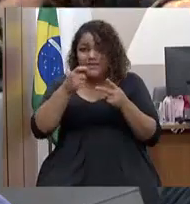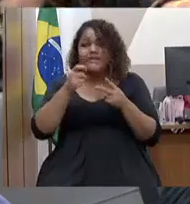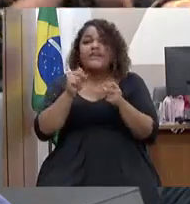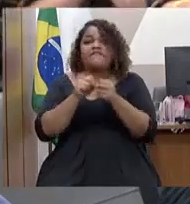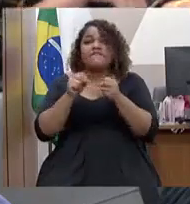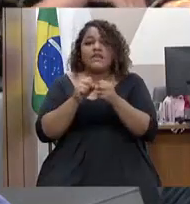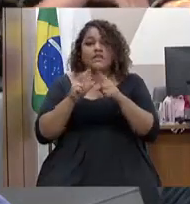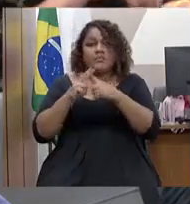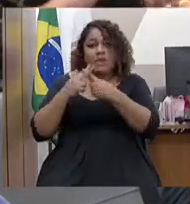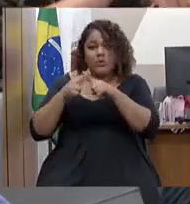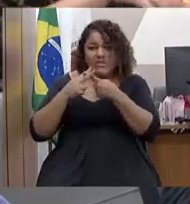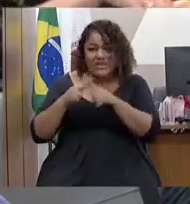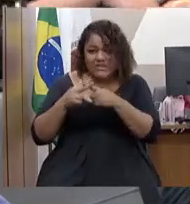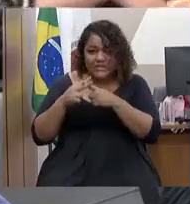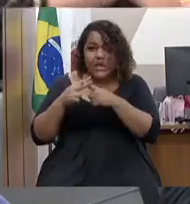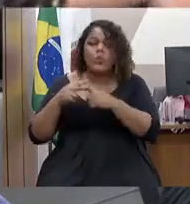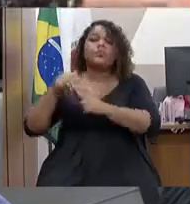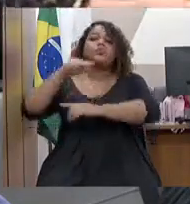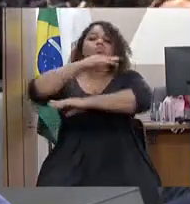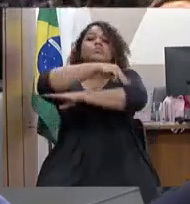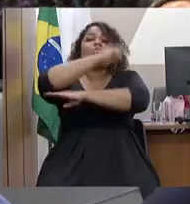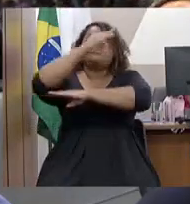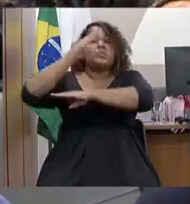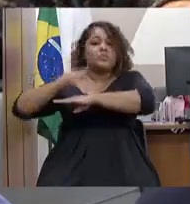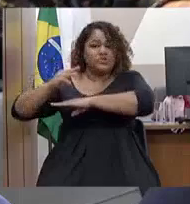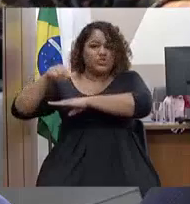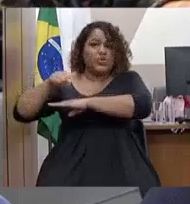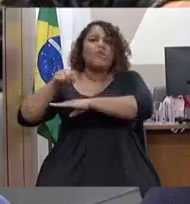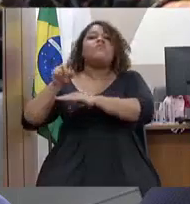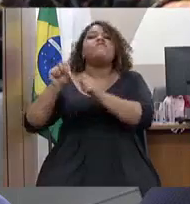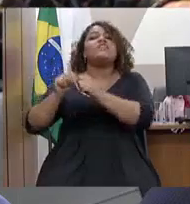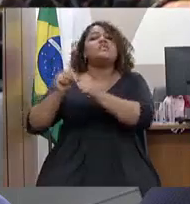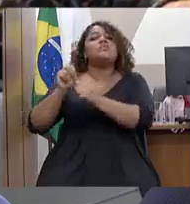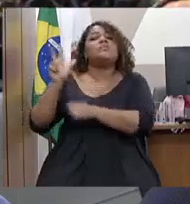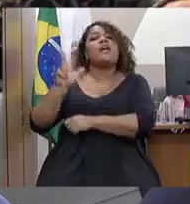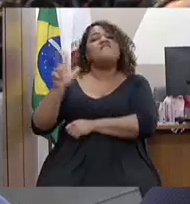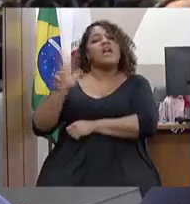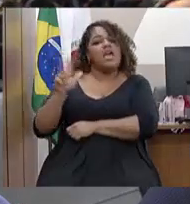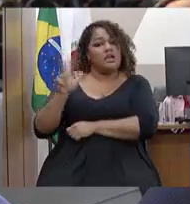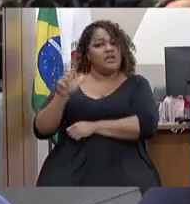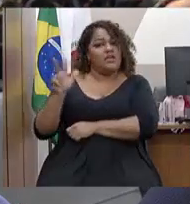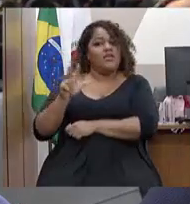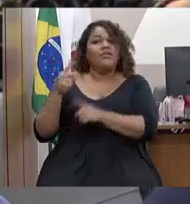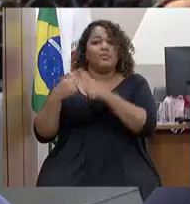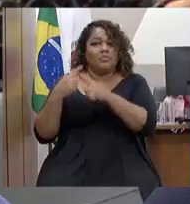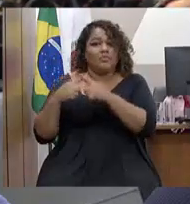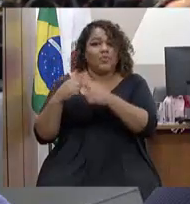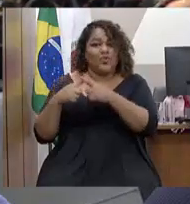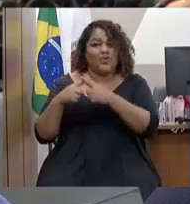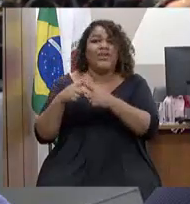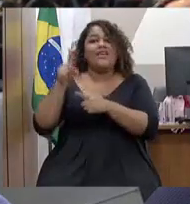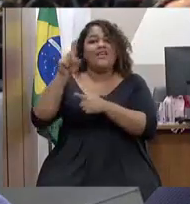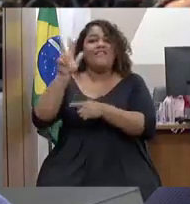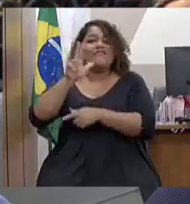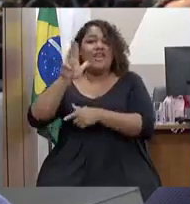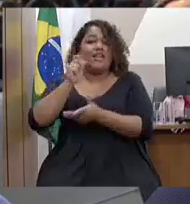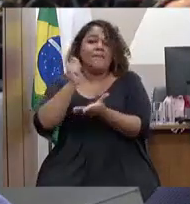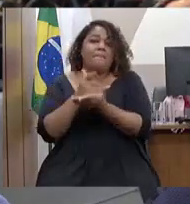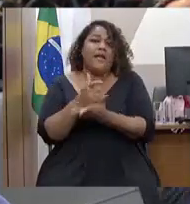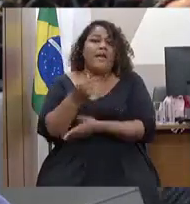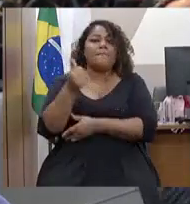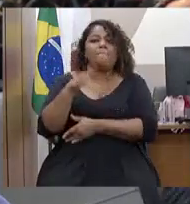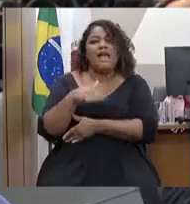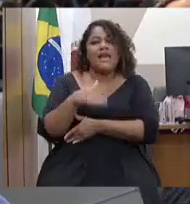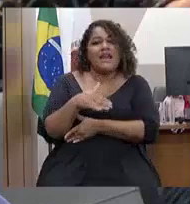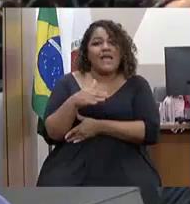fazendo manutenção para vale porque é mais barato pagar uma empresa não especializada que